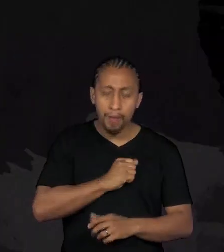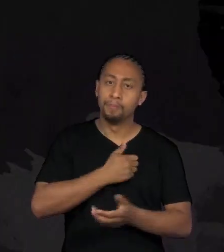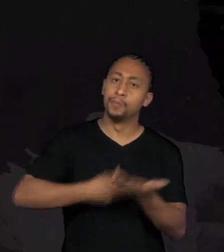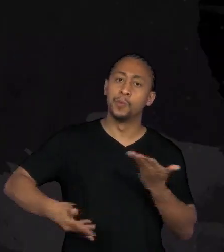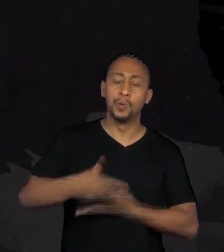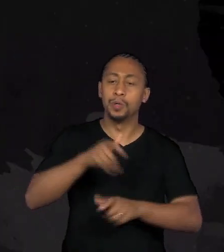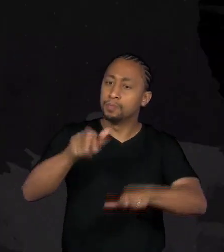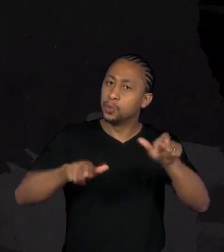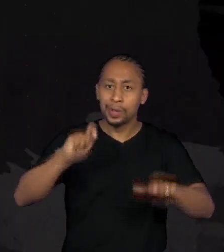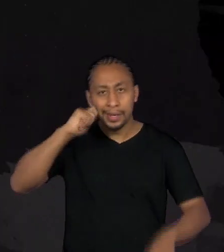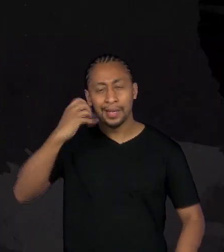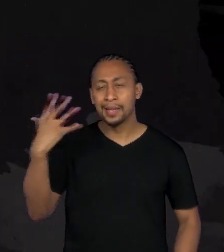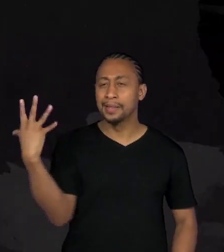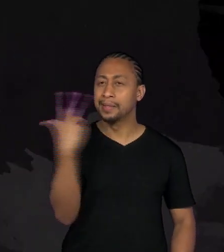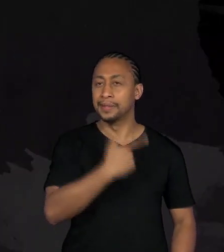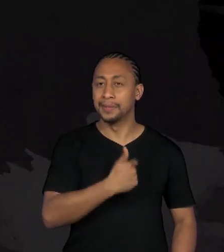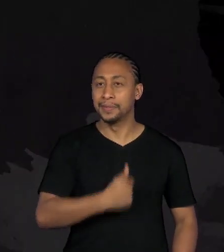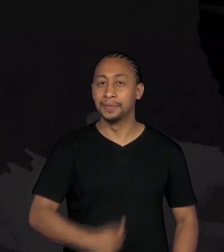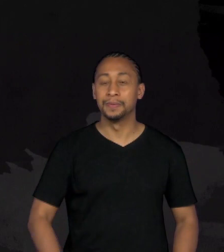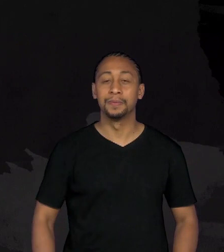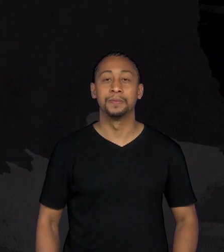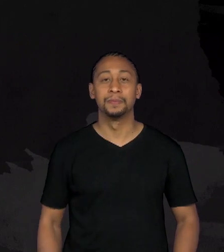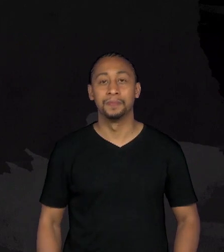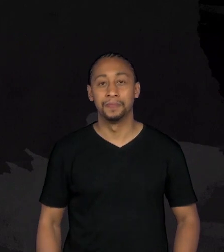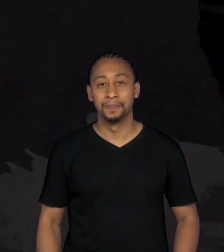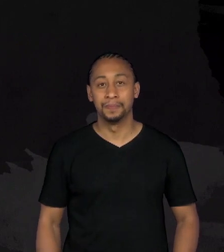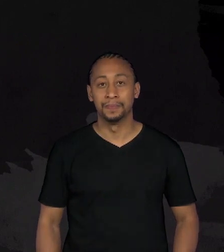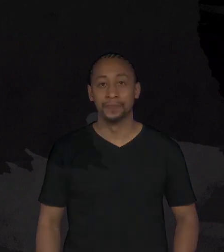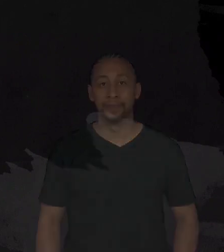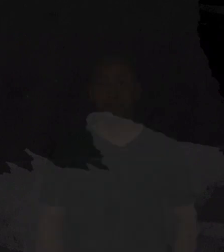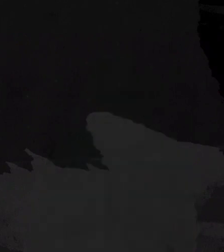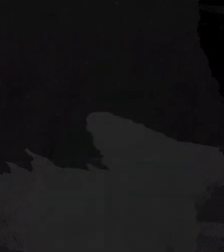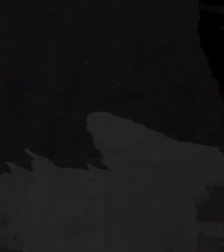lindo. Negro é lindo,